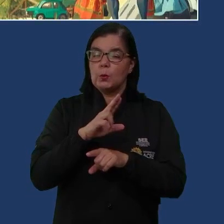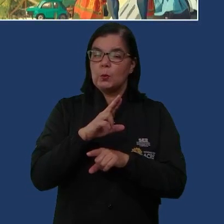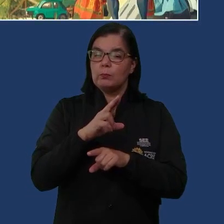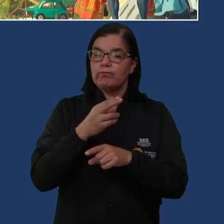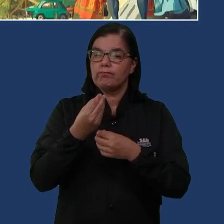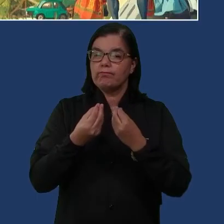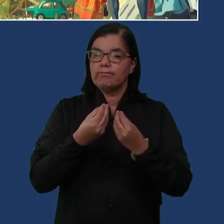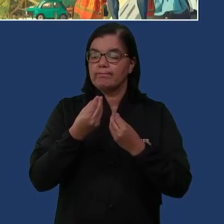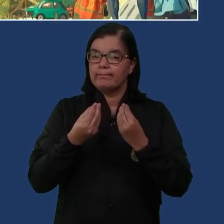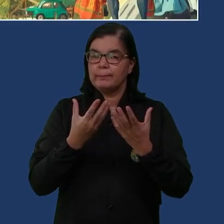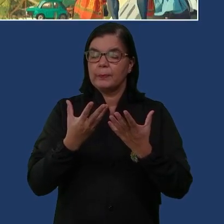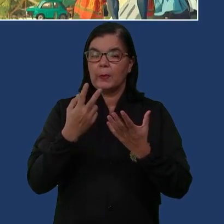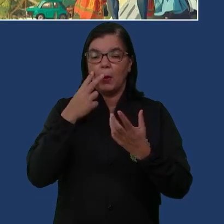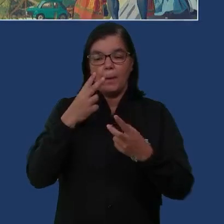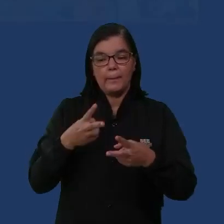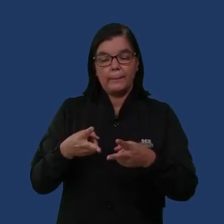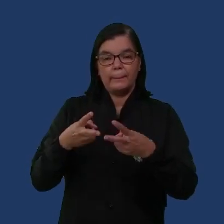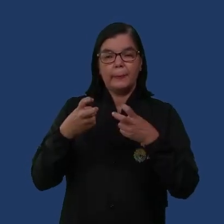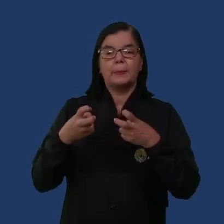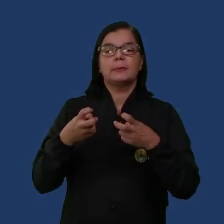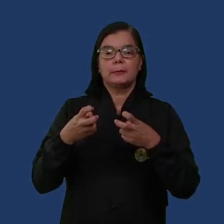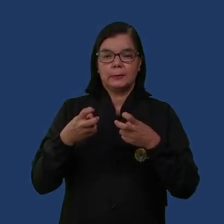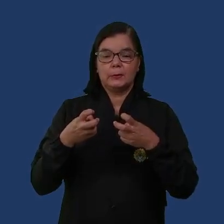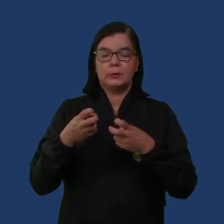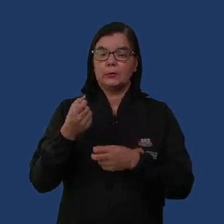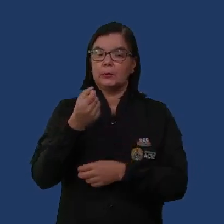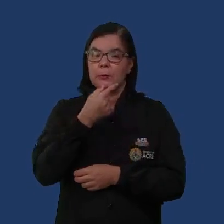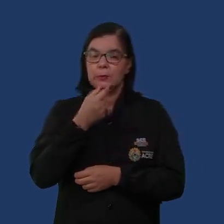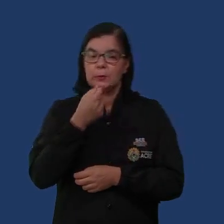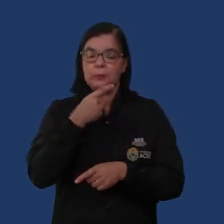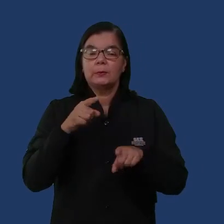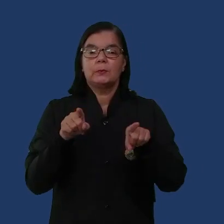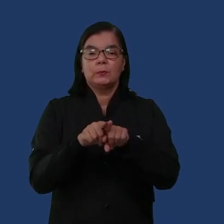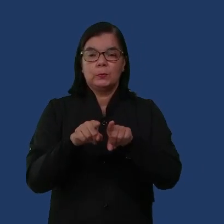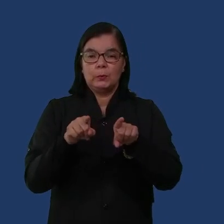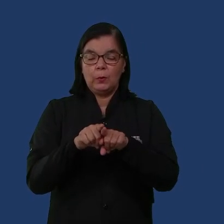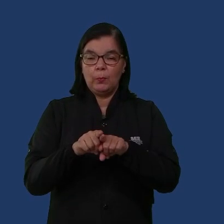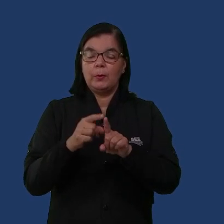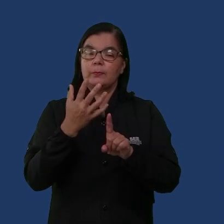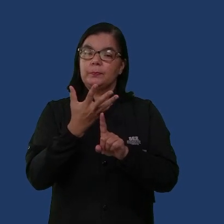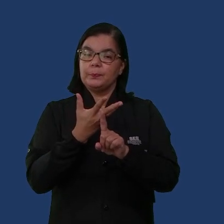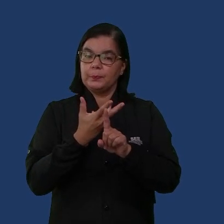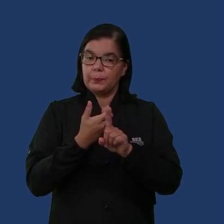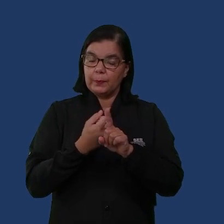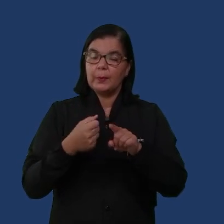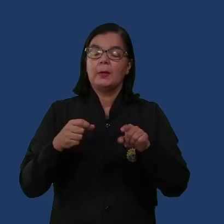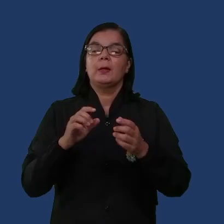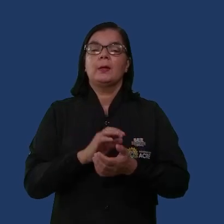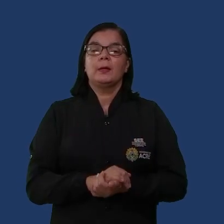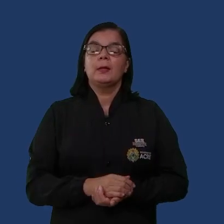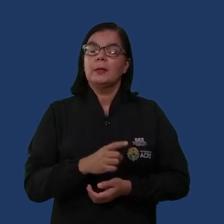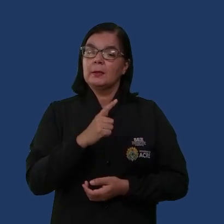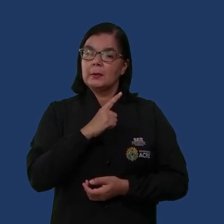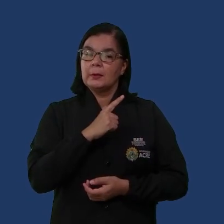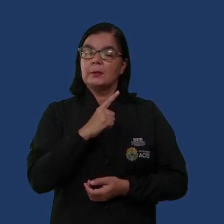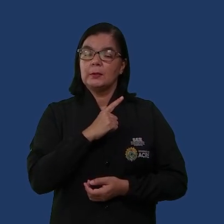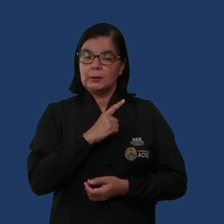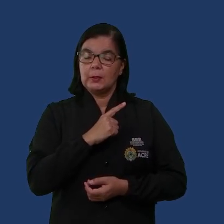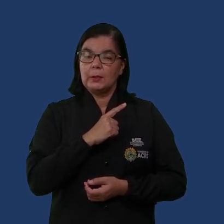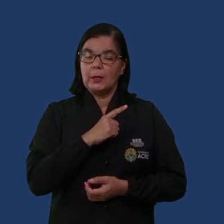novo olhar para a paródia também como uma obra de arte que também teria aí